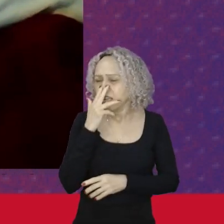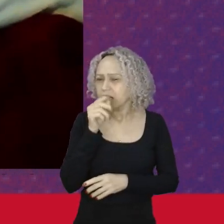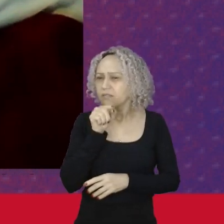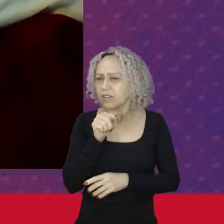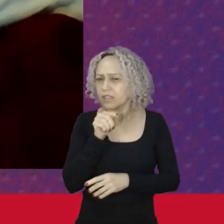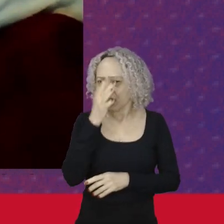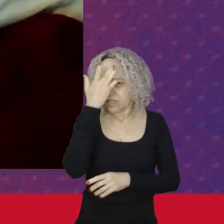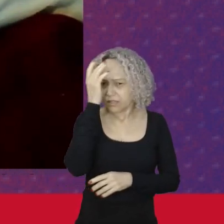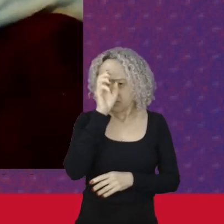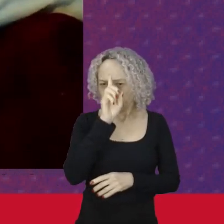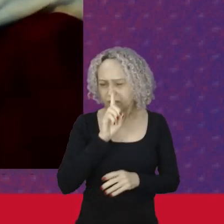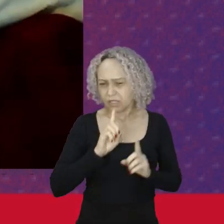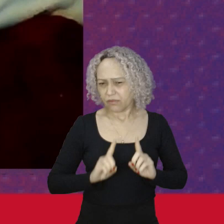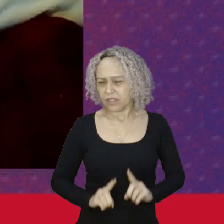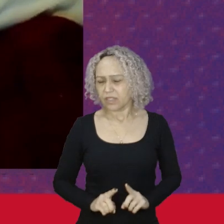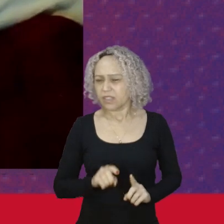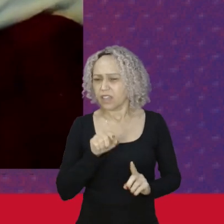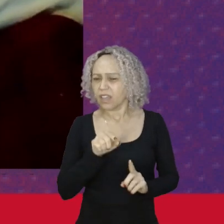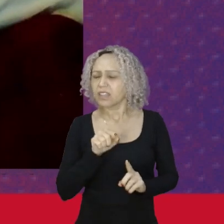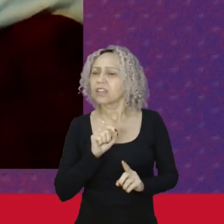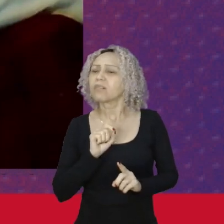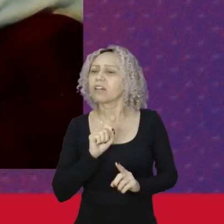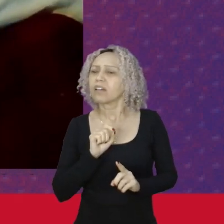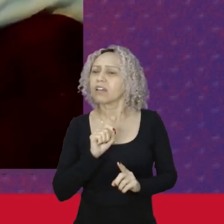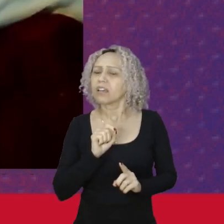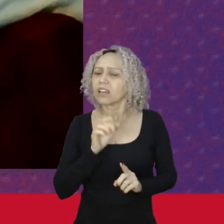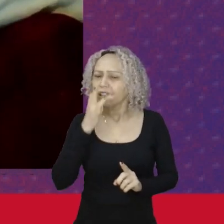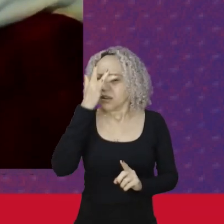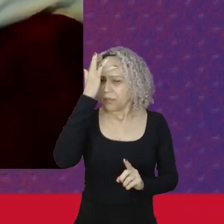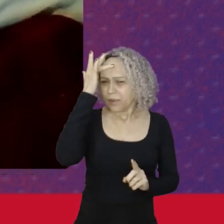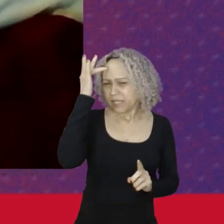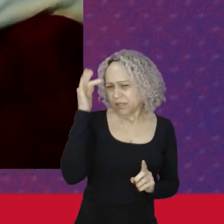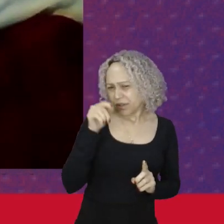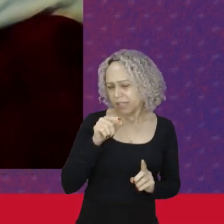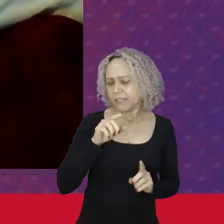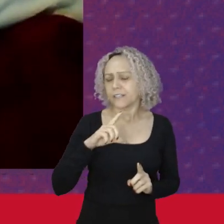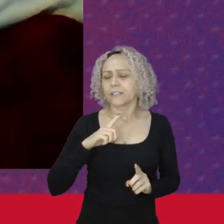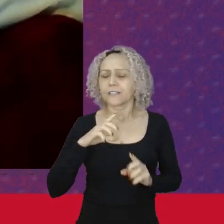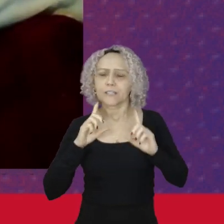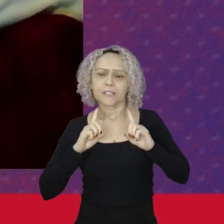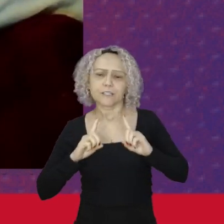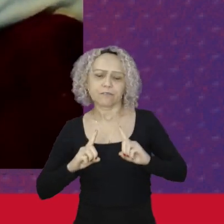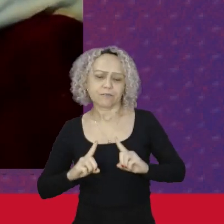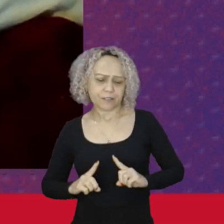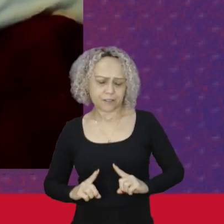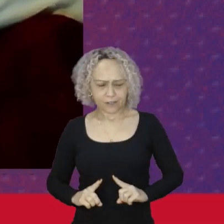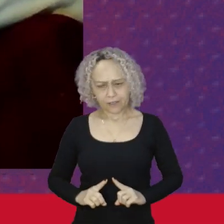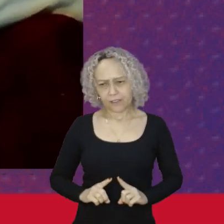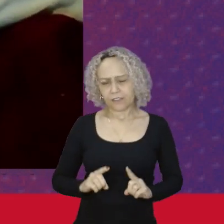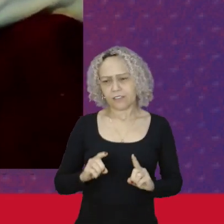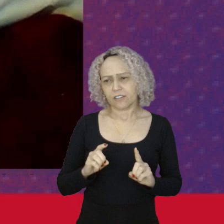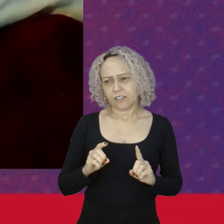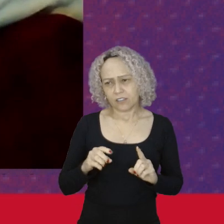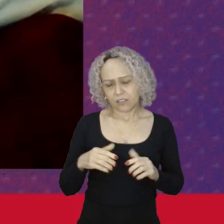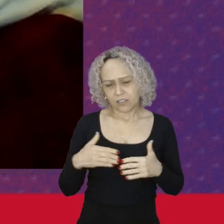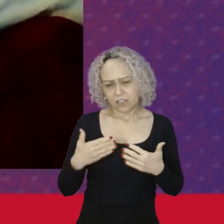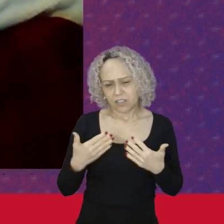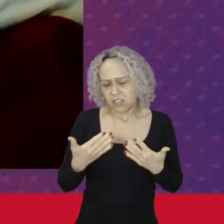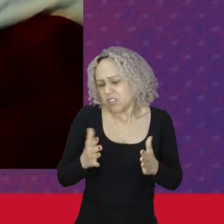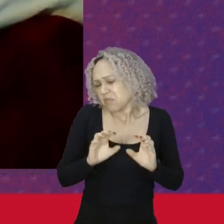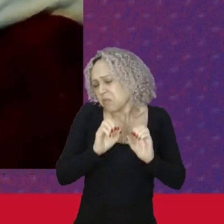as pessoas com deficiência eram deficientes e isso não podia ser